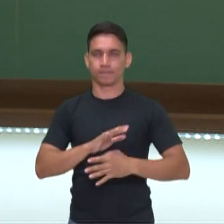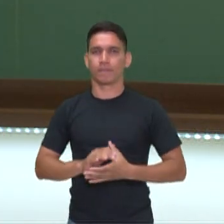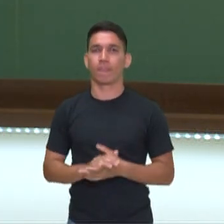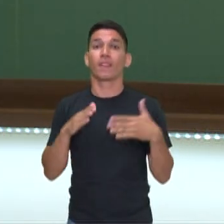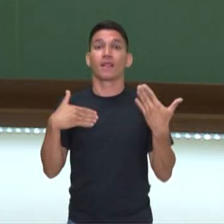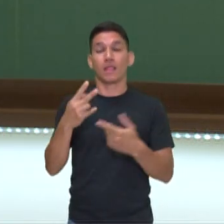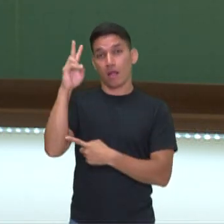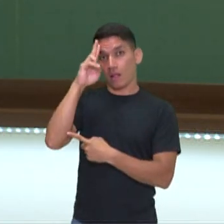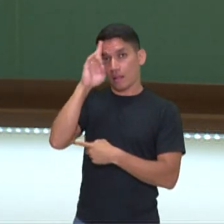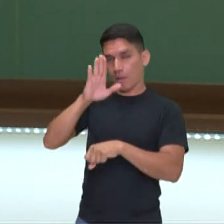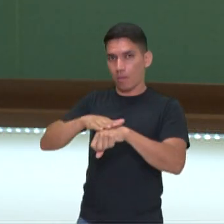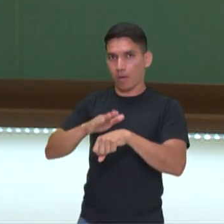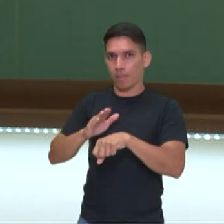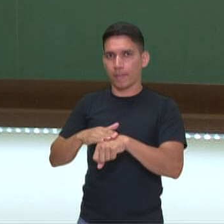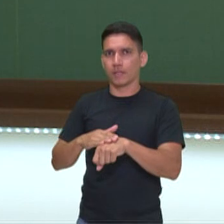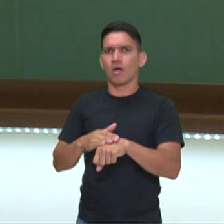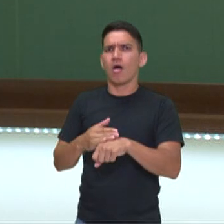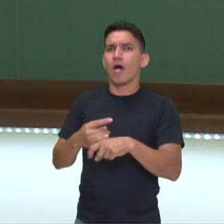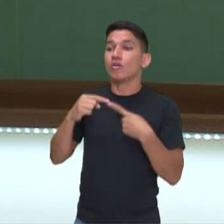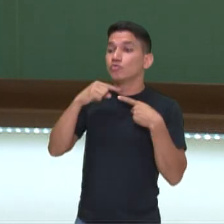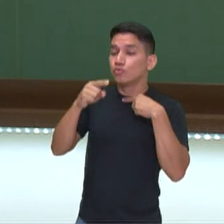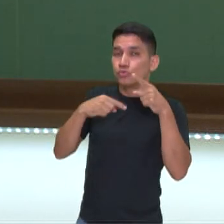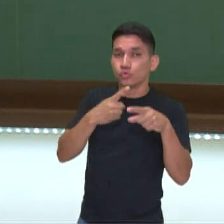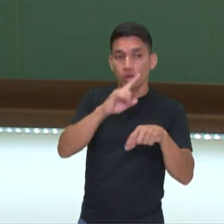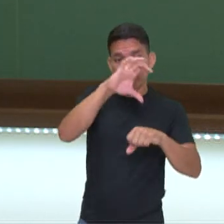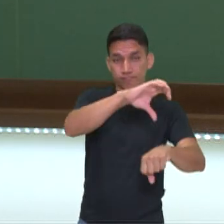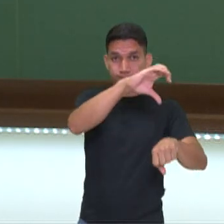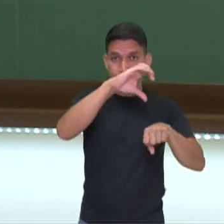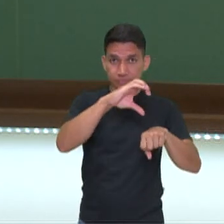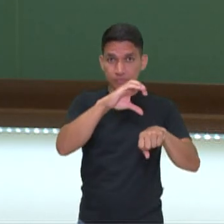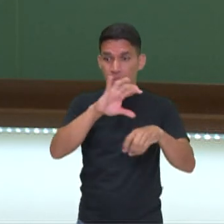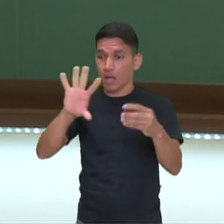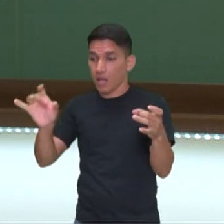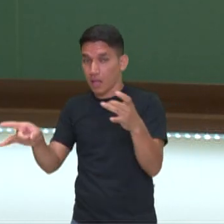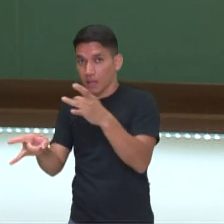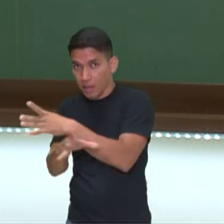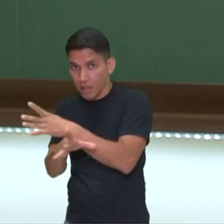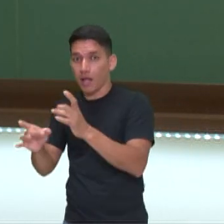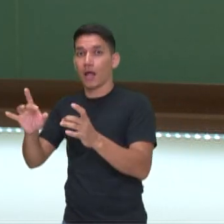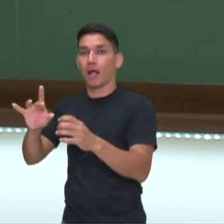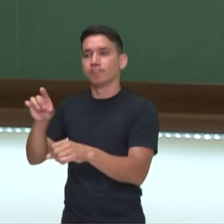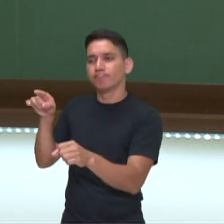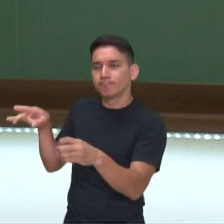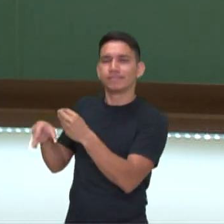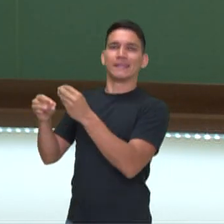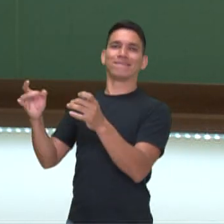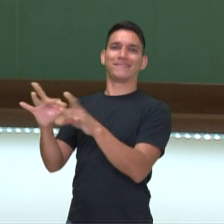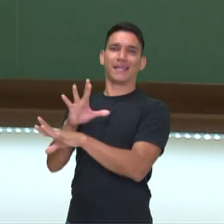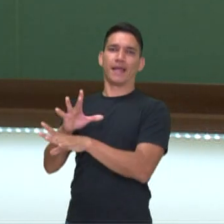lembrando que na forma interrogativa, complemento, termino a nossa frase com um ponto de interrogação, ok?